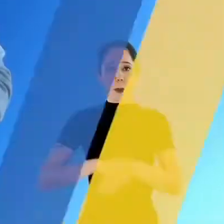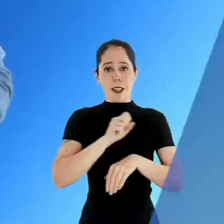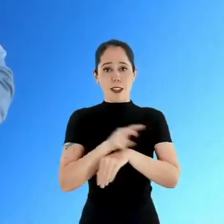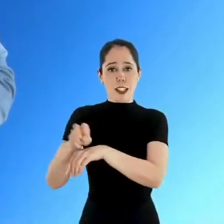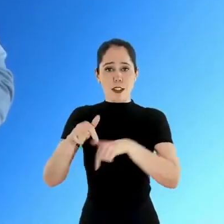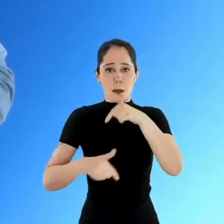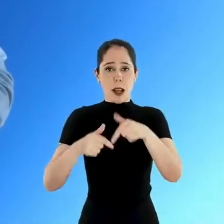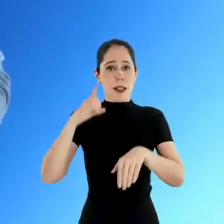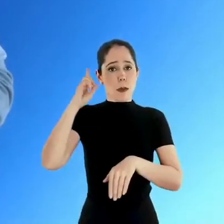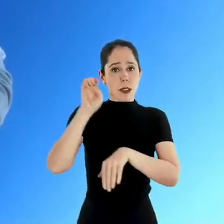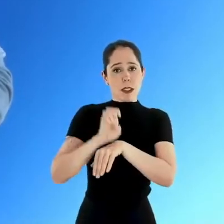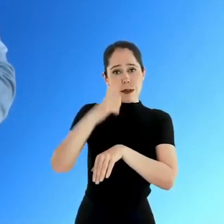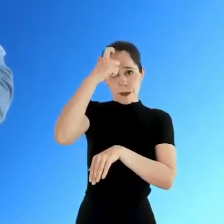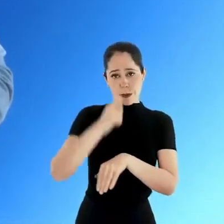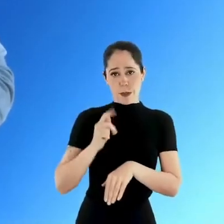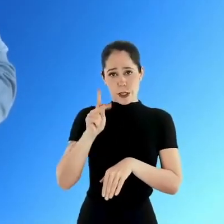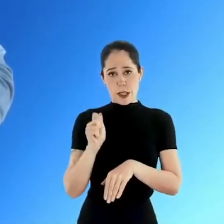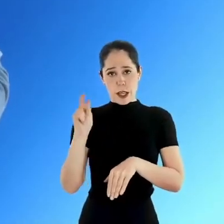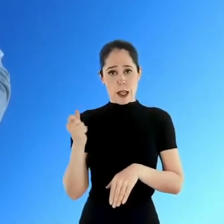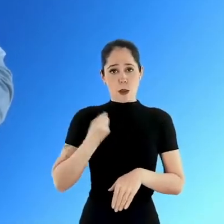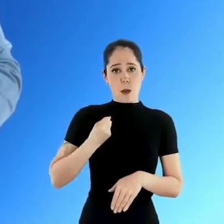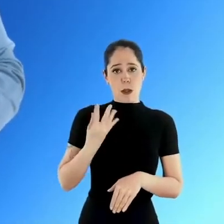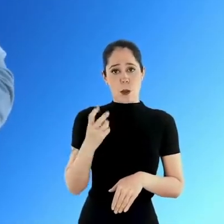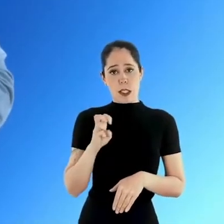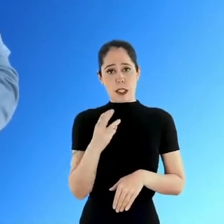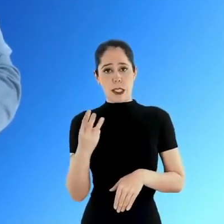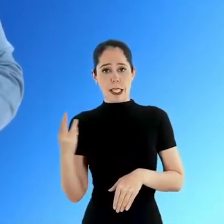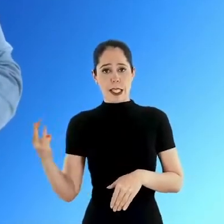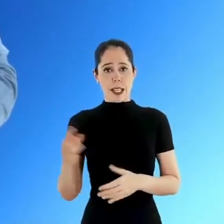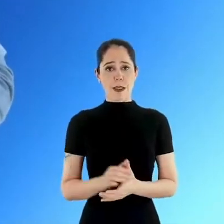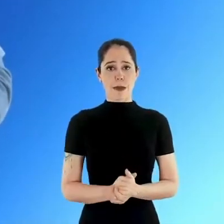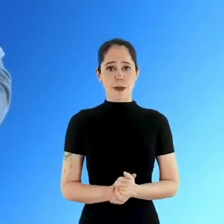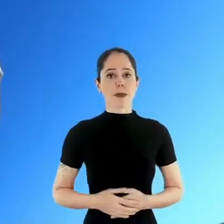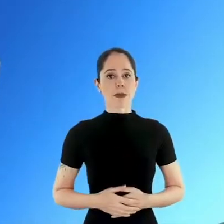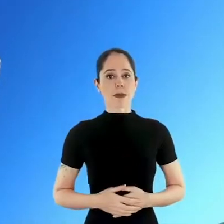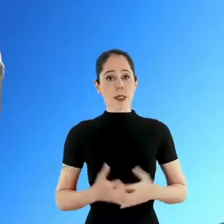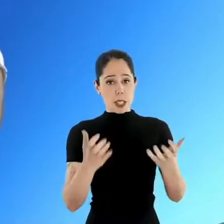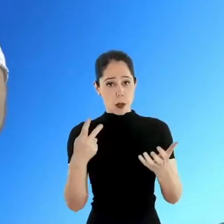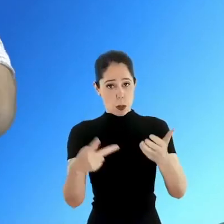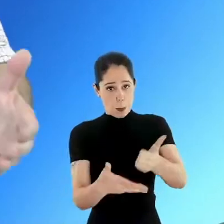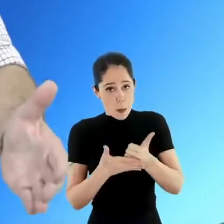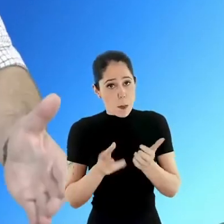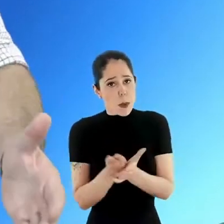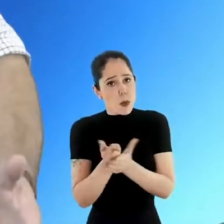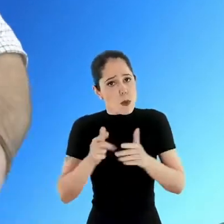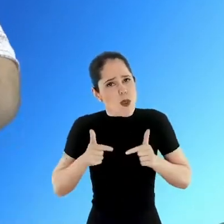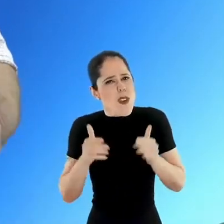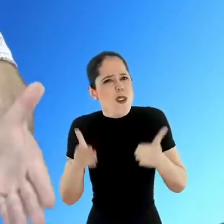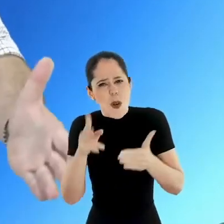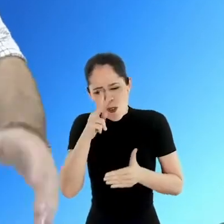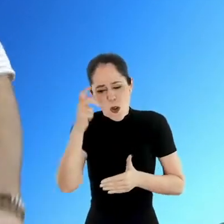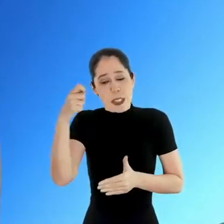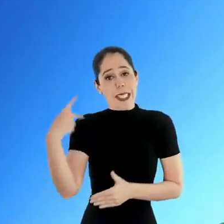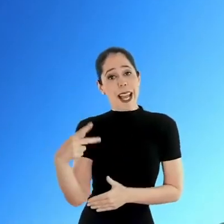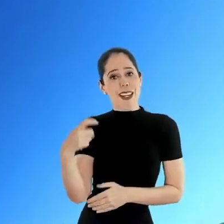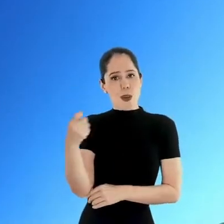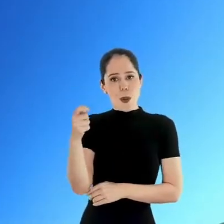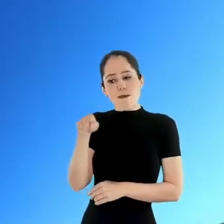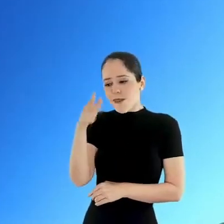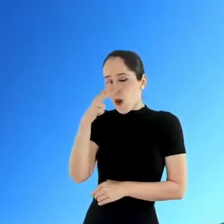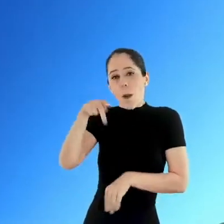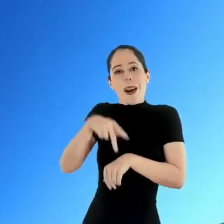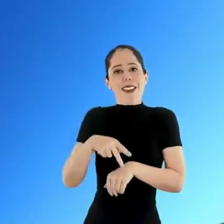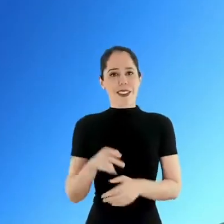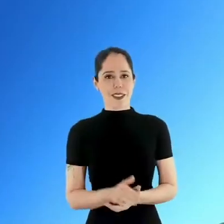Por mais empregos, deputado estadual Cacá Dávila, 45333. Conto contigo para continuar lutando pela força do nosso Rio Grande,